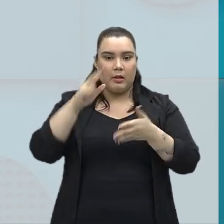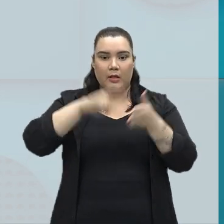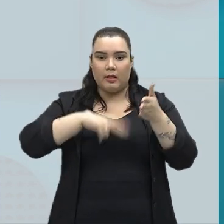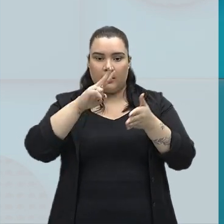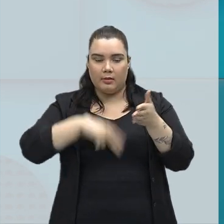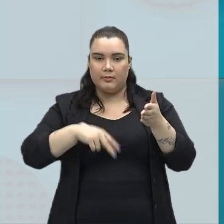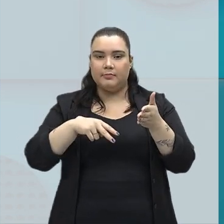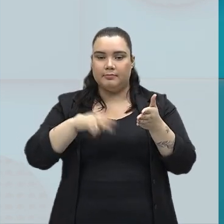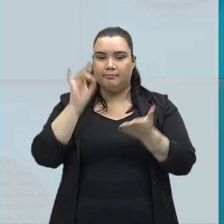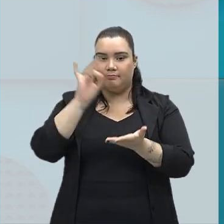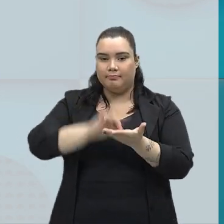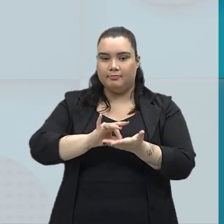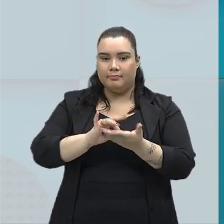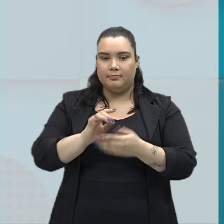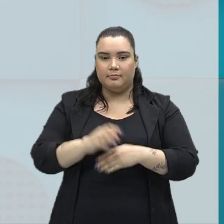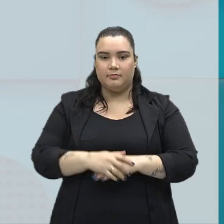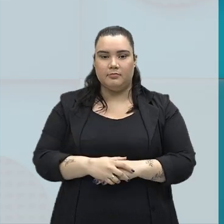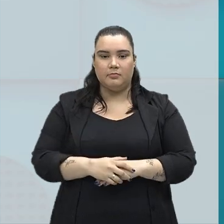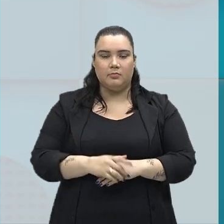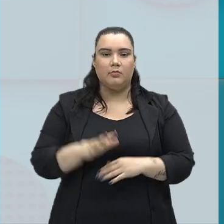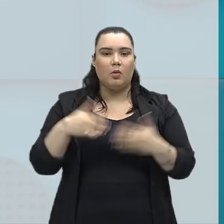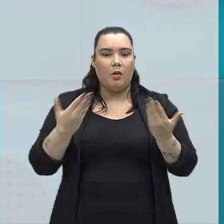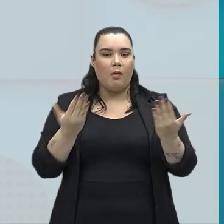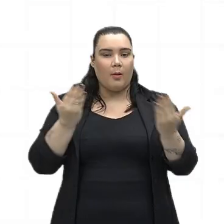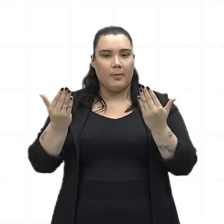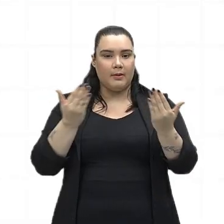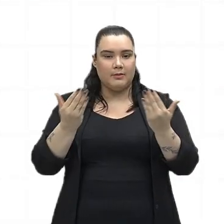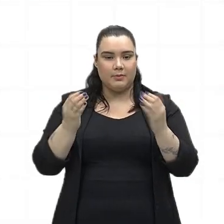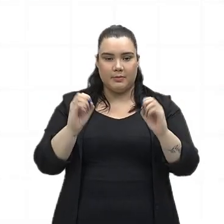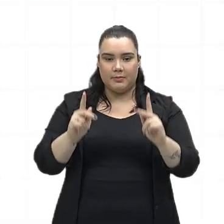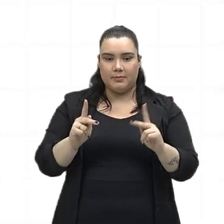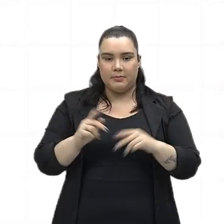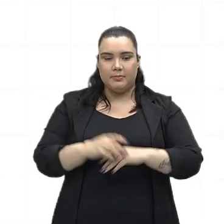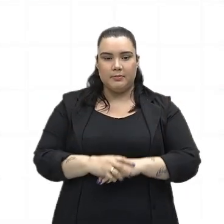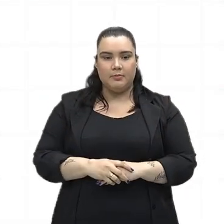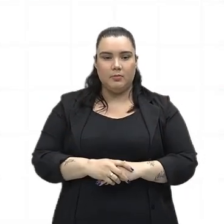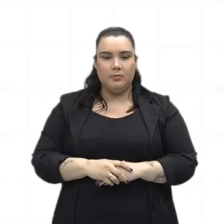mais efetiva. É um verdadeiro ou falso, ok?